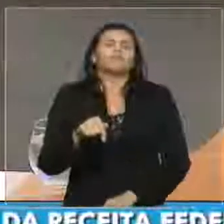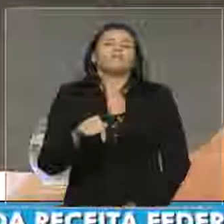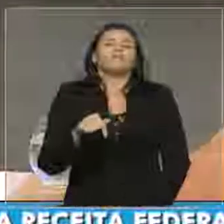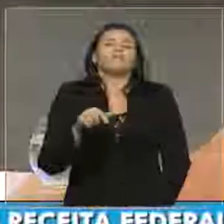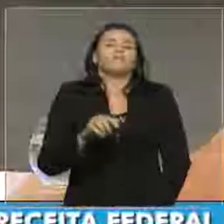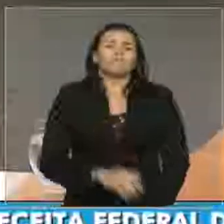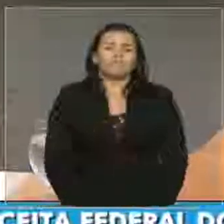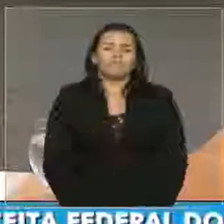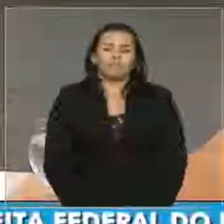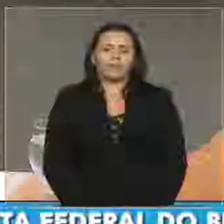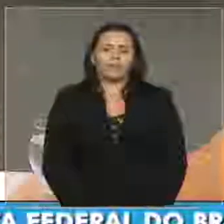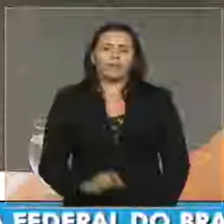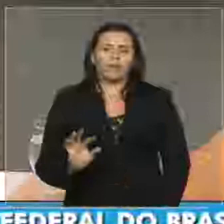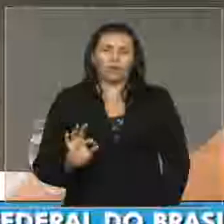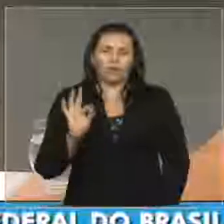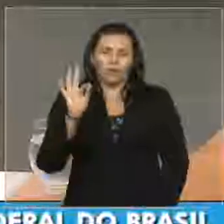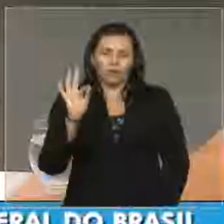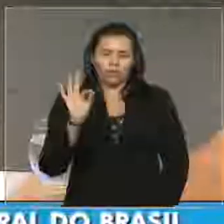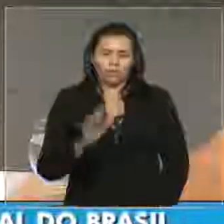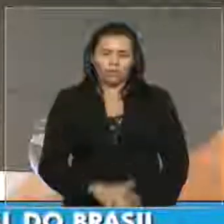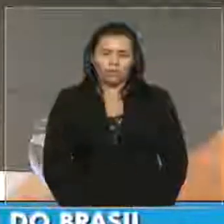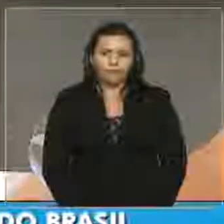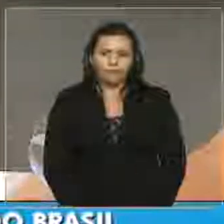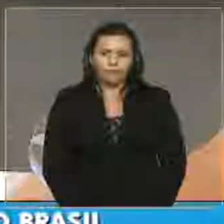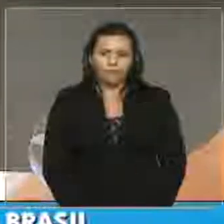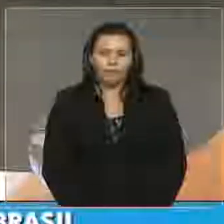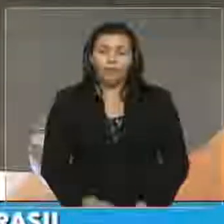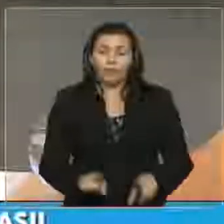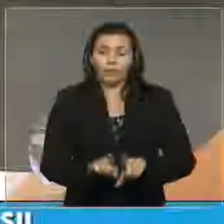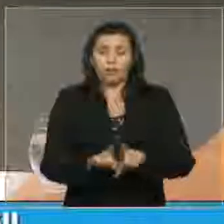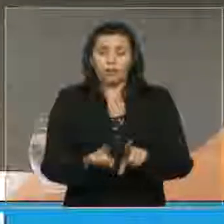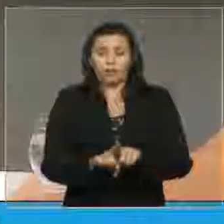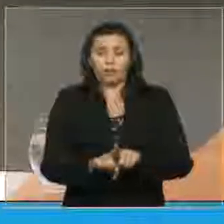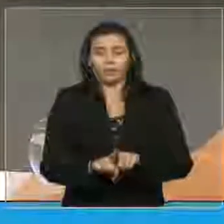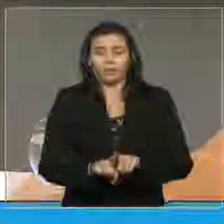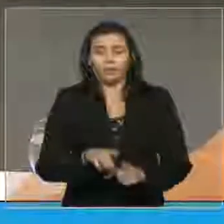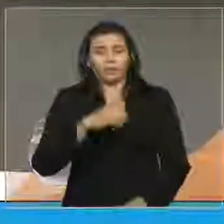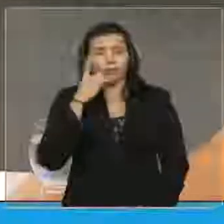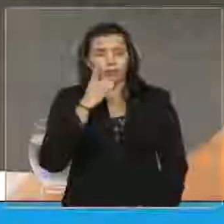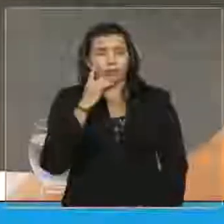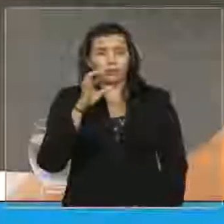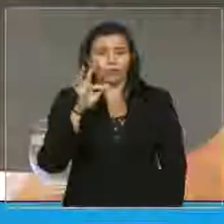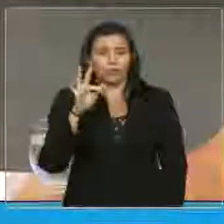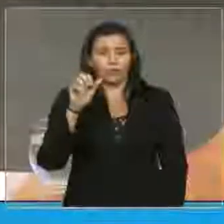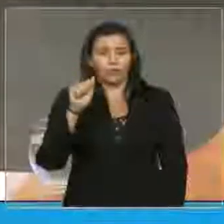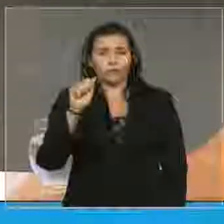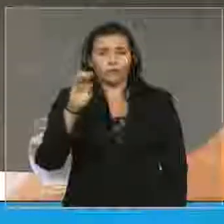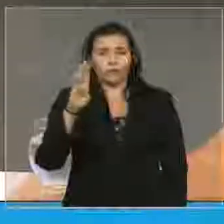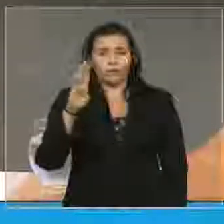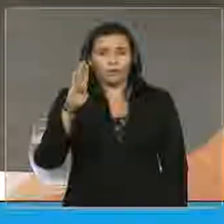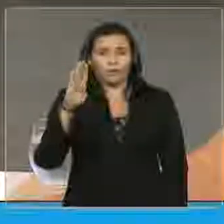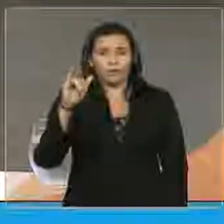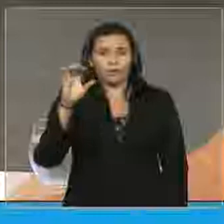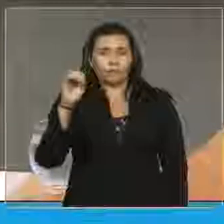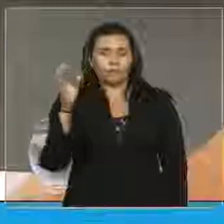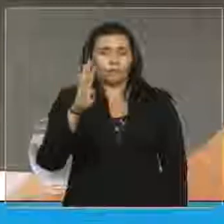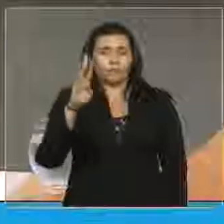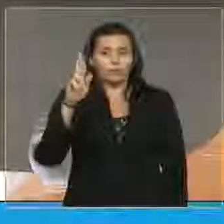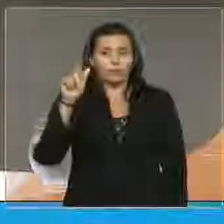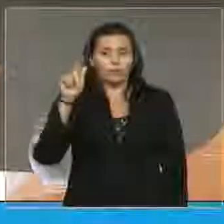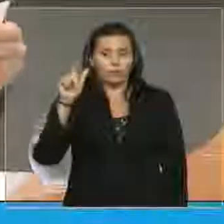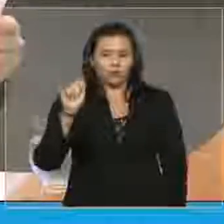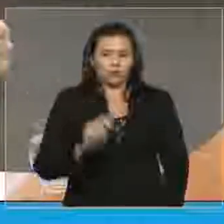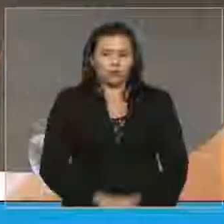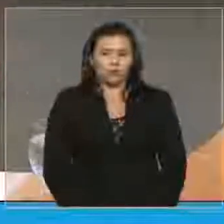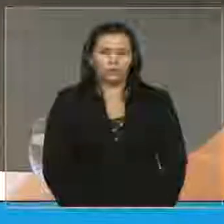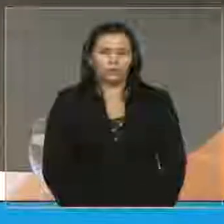Agradecer a presença do excelentíssimo senhor deputado Fábio Braga, meu nobre colega da época de Marista, nosso saudoso colégio